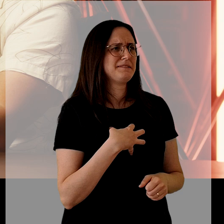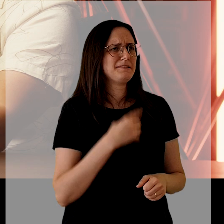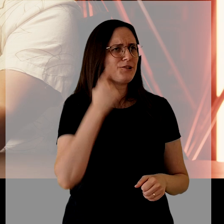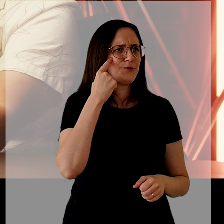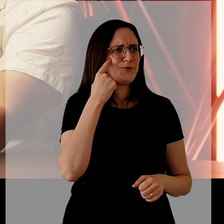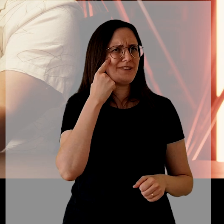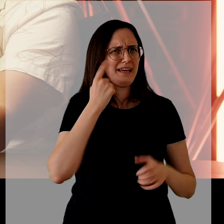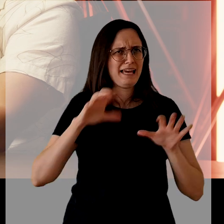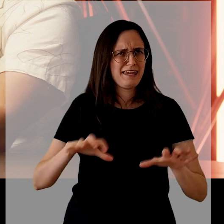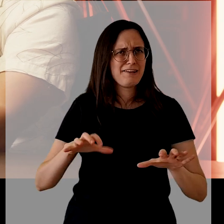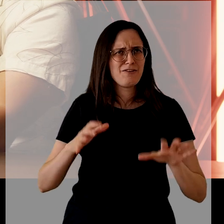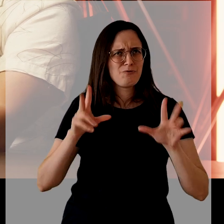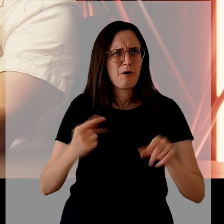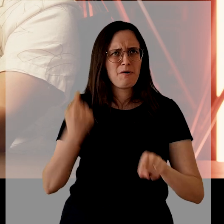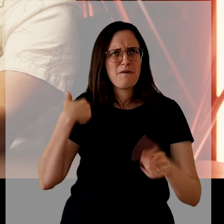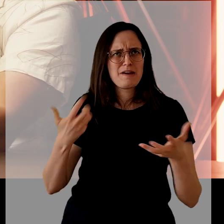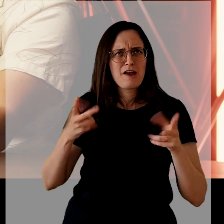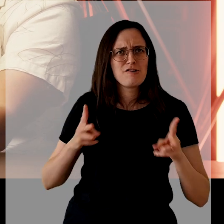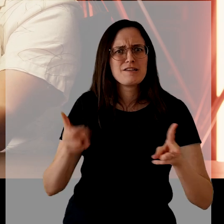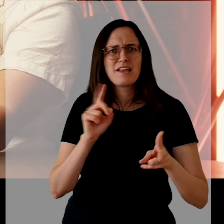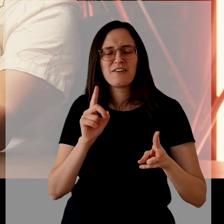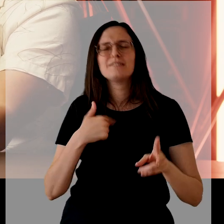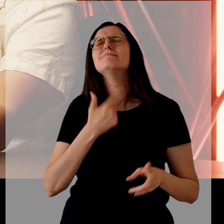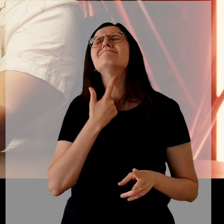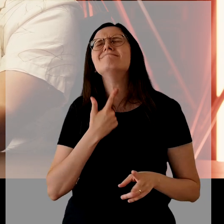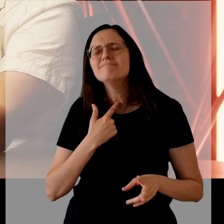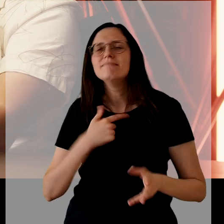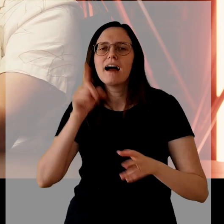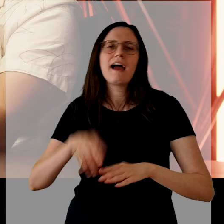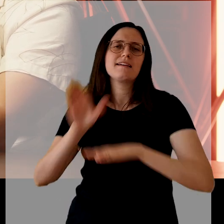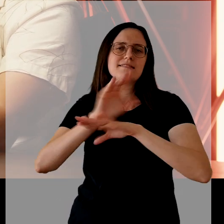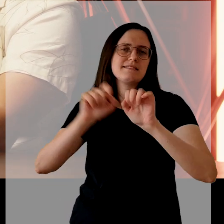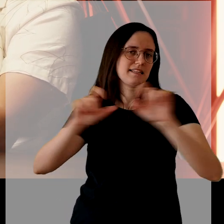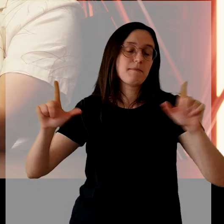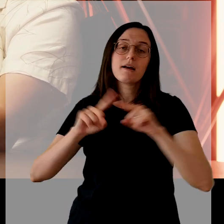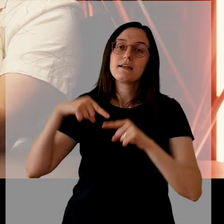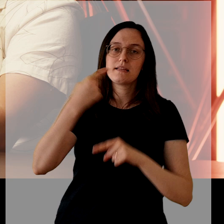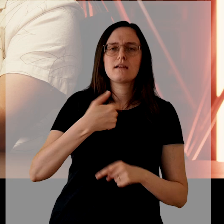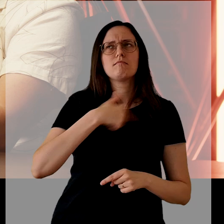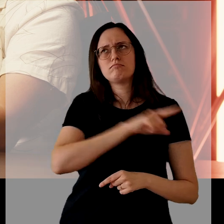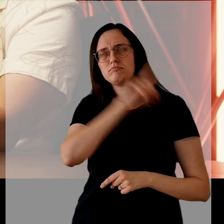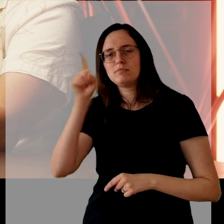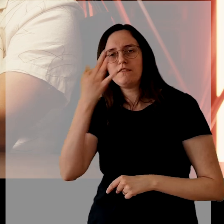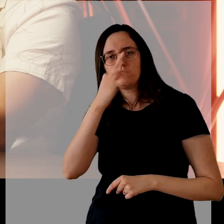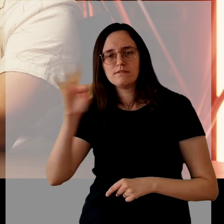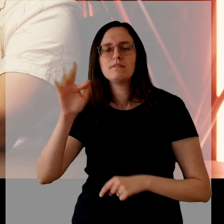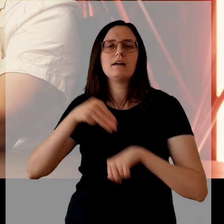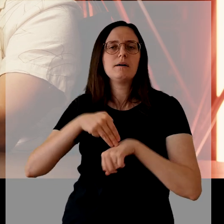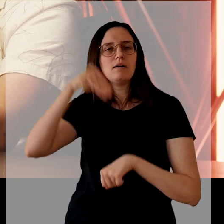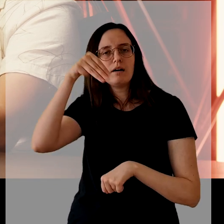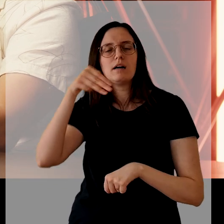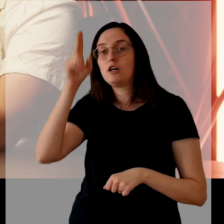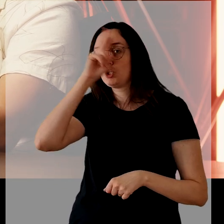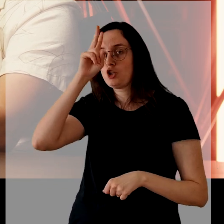em dúvida sobre o que eu queria e muita vontade de fazer cinema, né? Depois disso, eu ainda fui para a França, entrei num mestrado